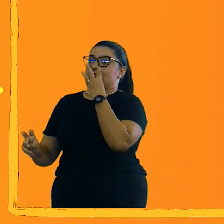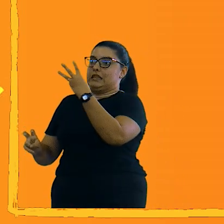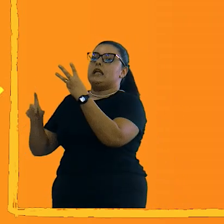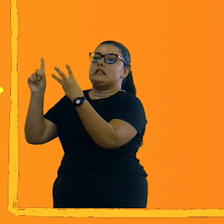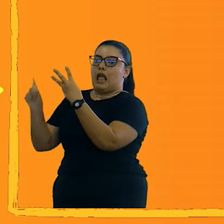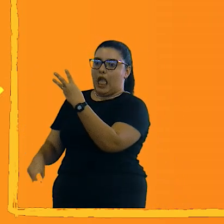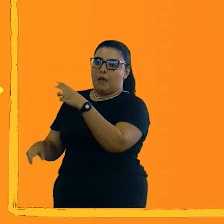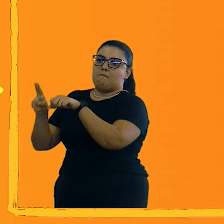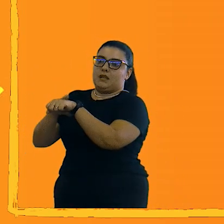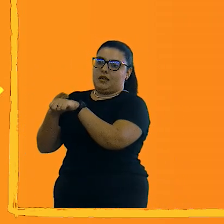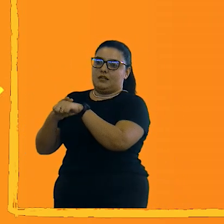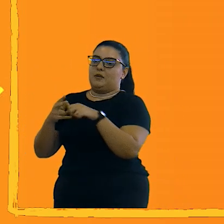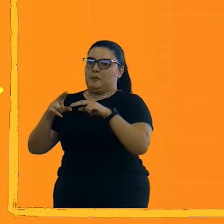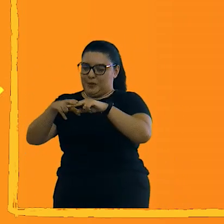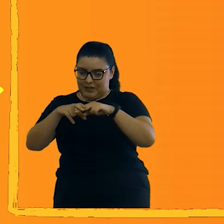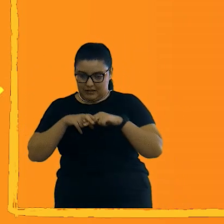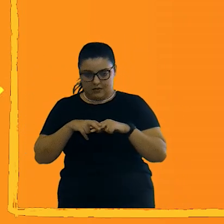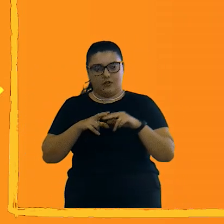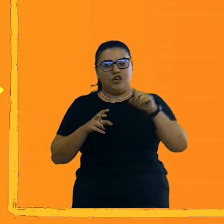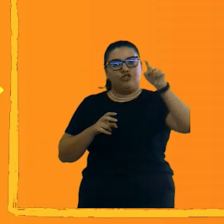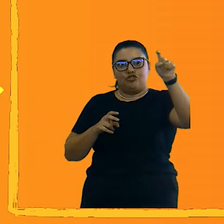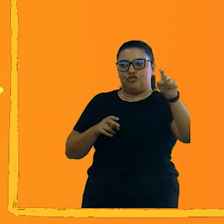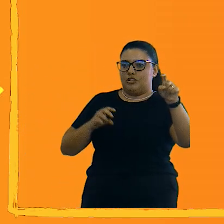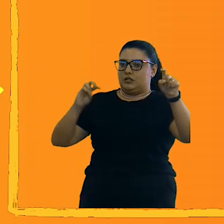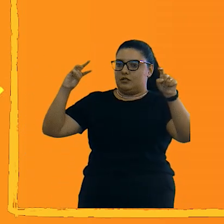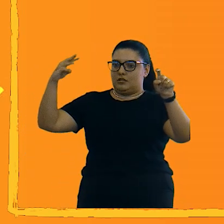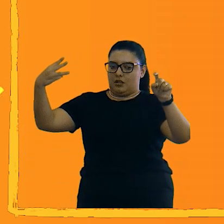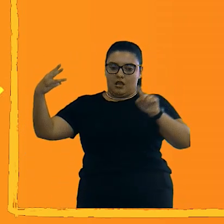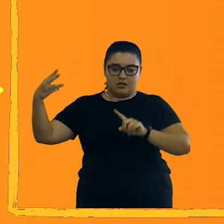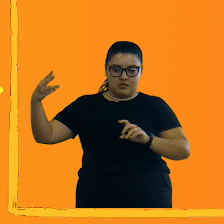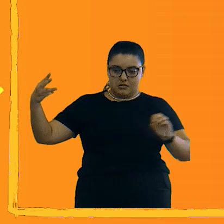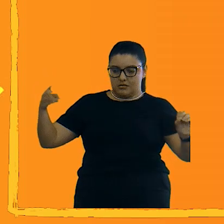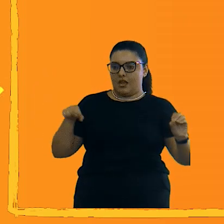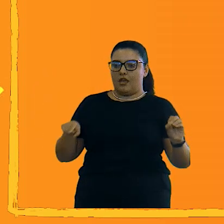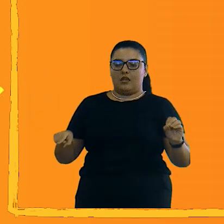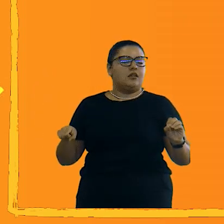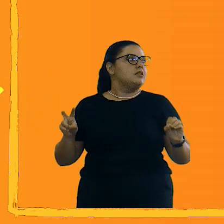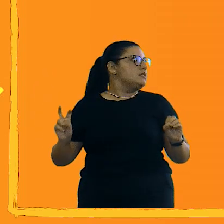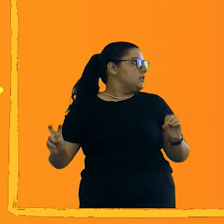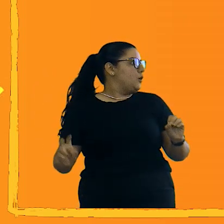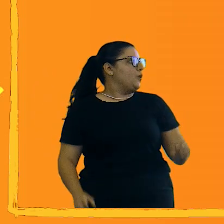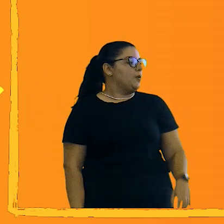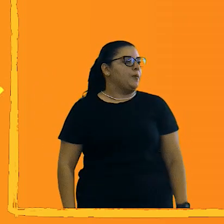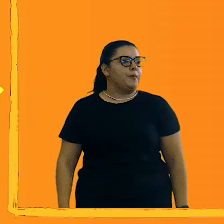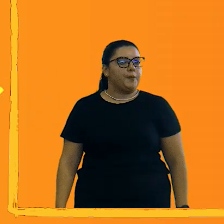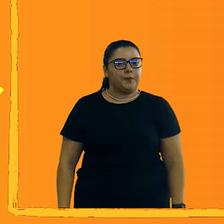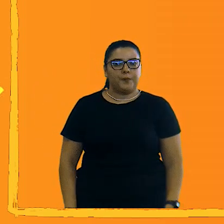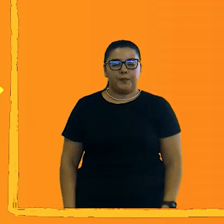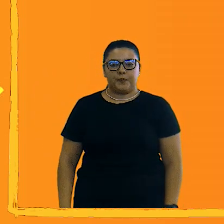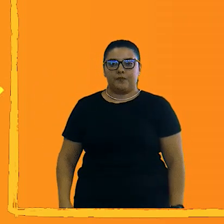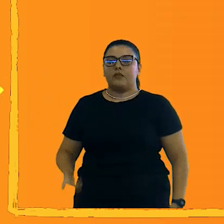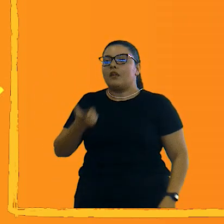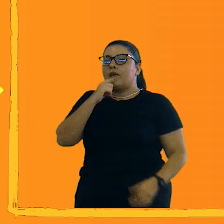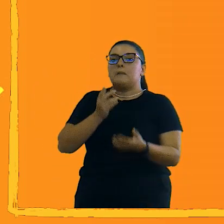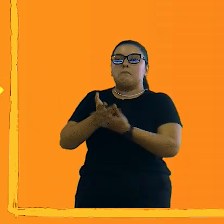vai teoria de quem quem vai passar no vestibular aqui